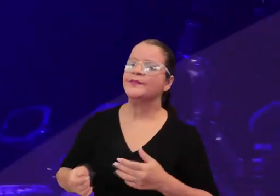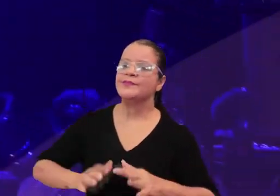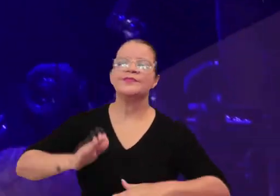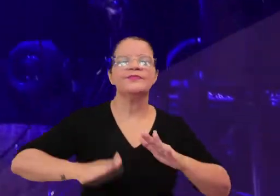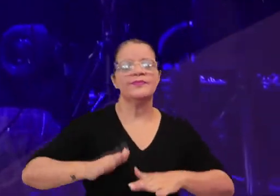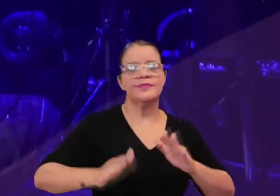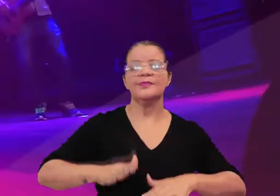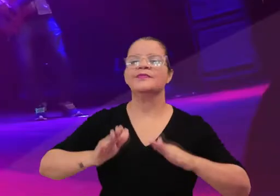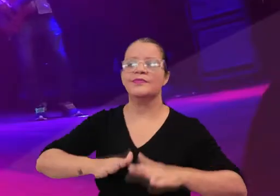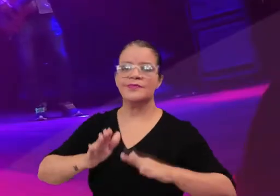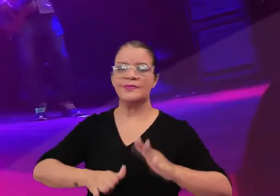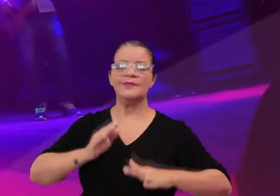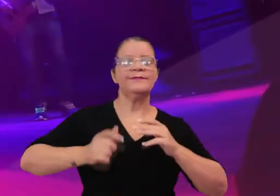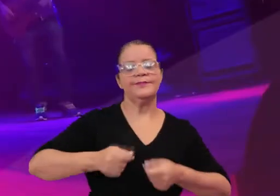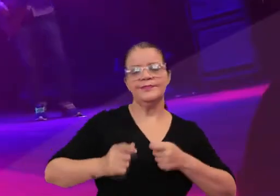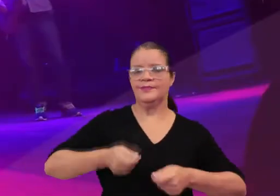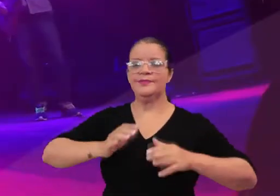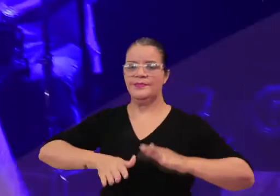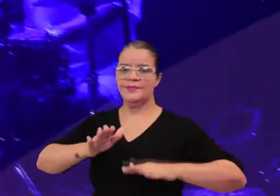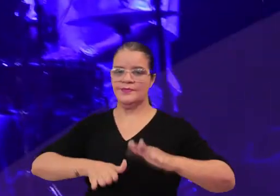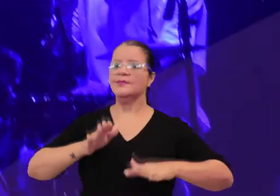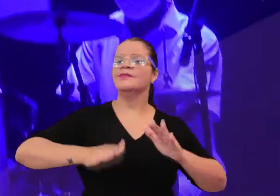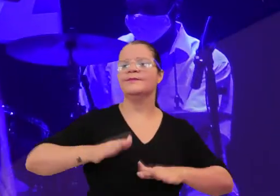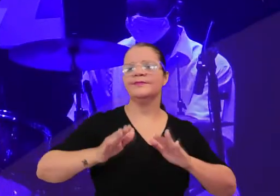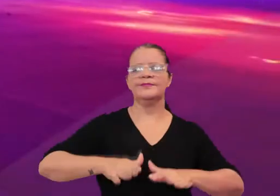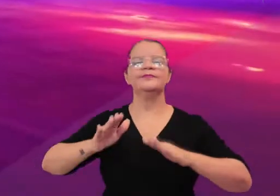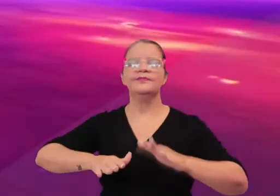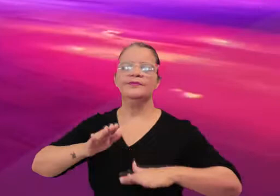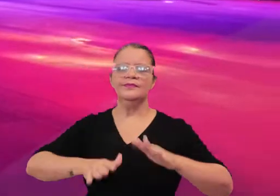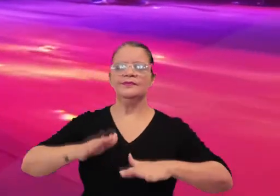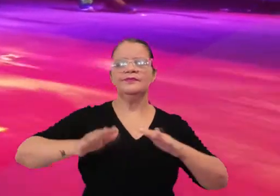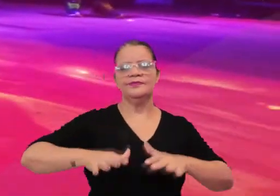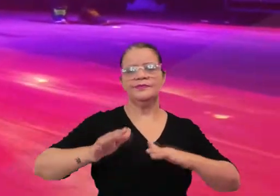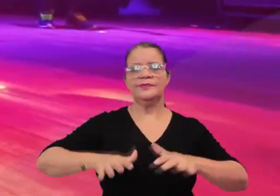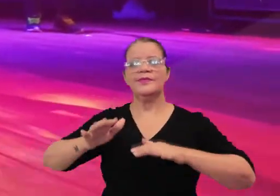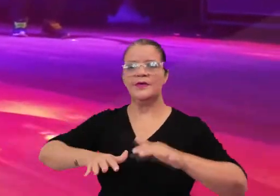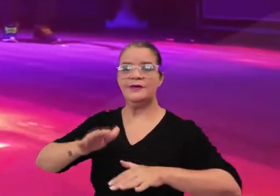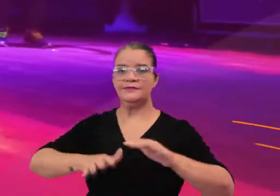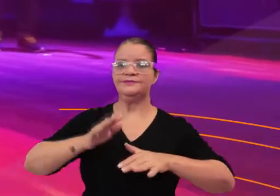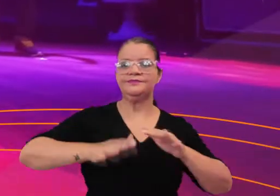Thank you.